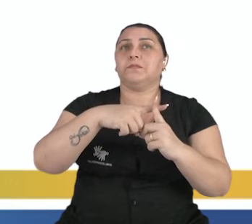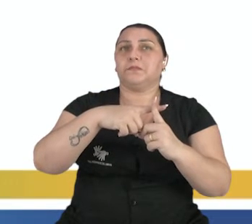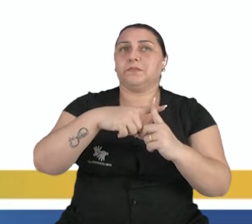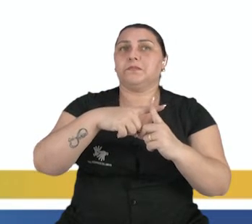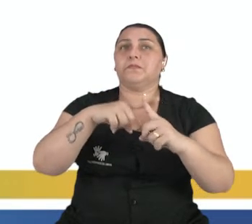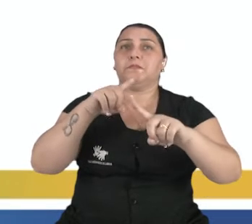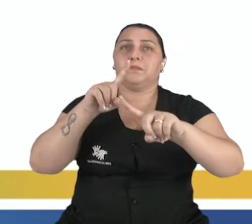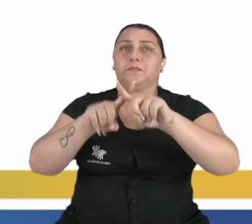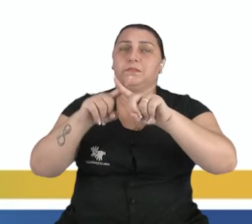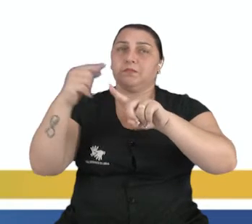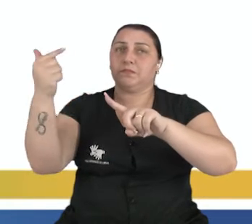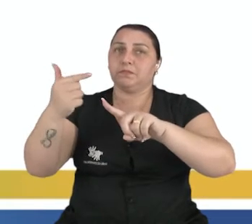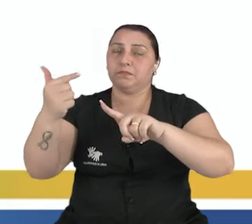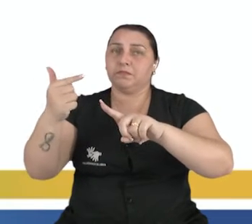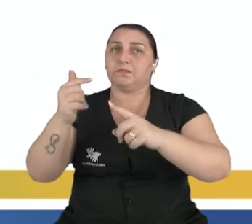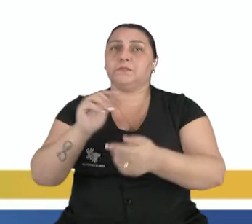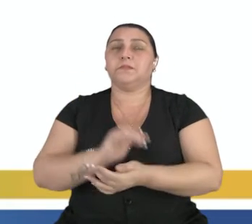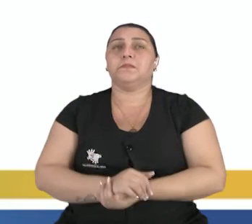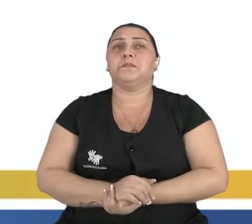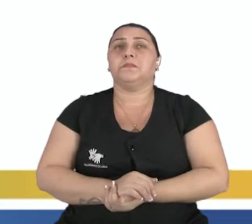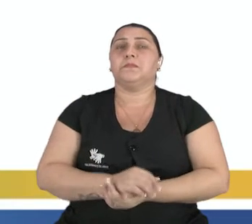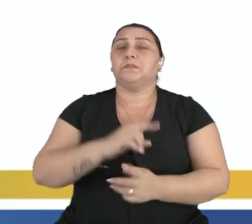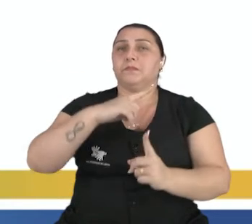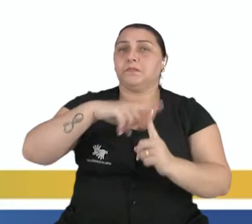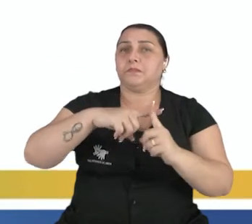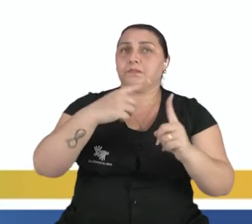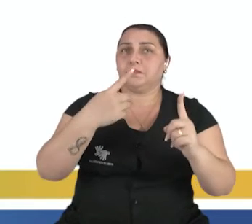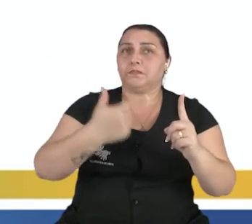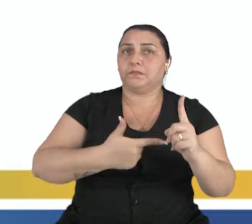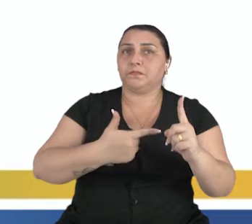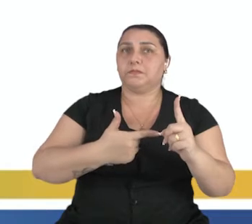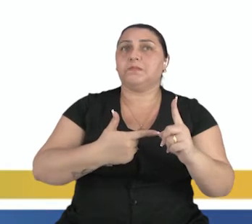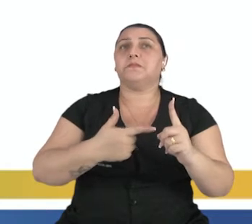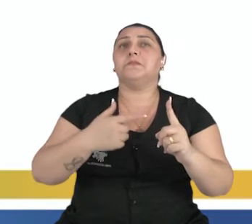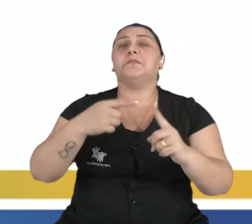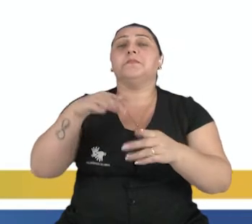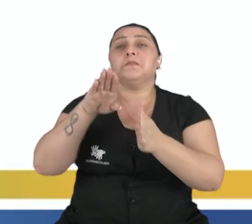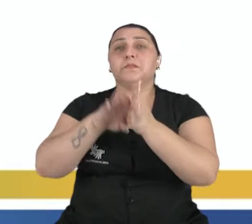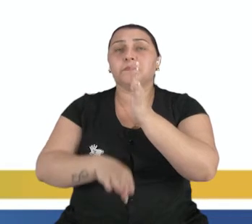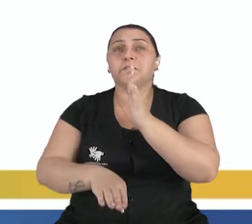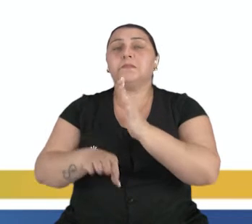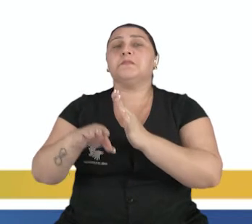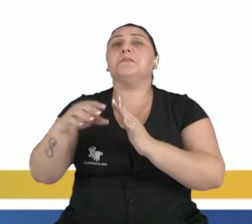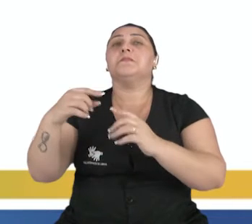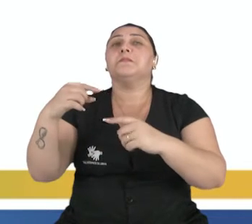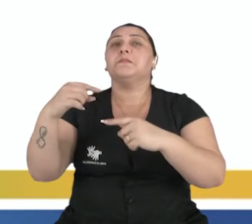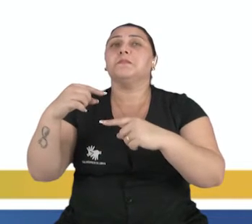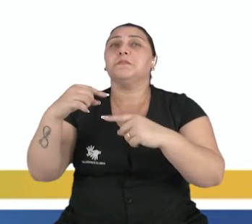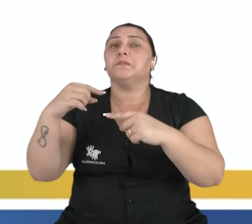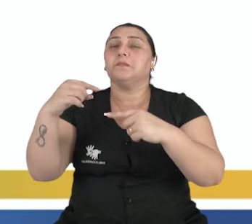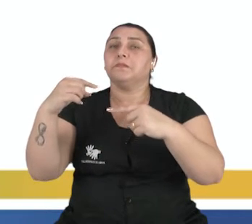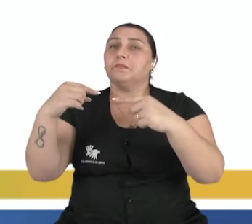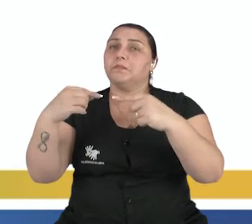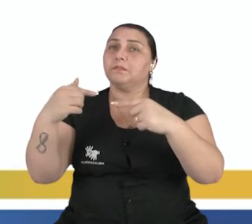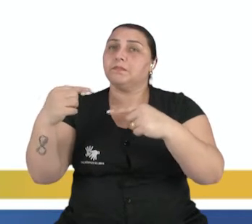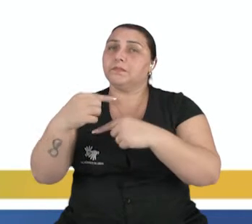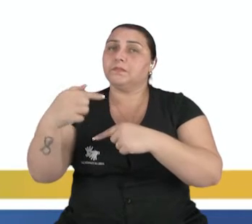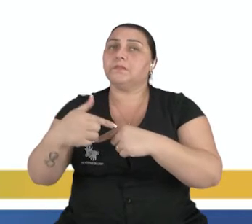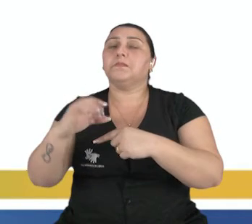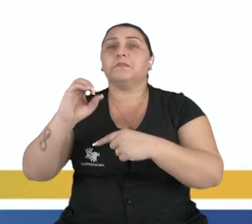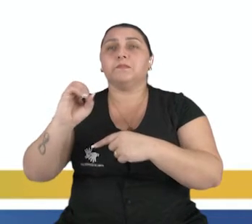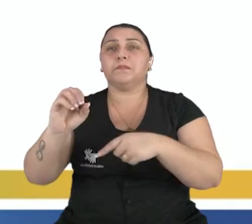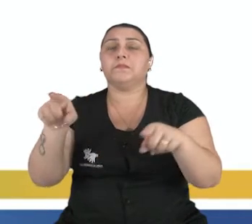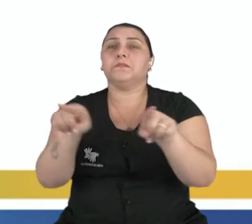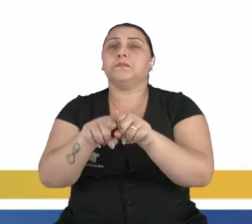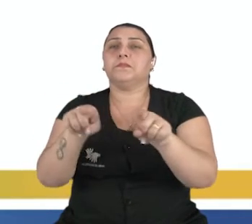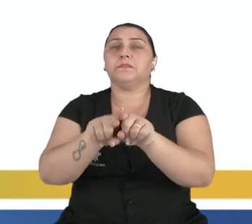NOx, multiplica por 2, que vai dar mais 2 aqui, e subtrai, né? Você tem o número 0 aqui. Então, você